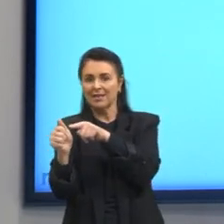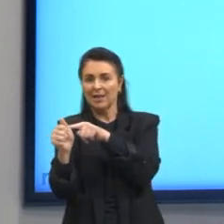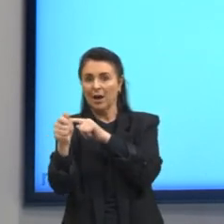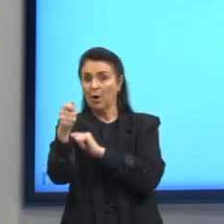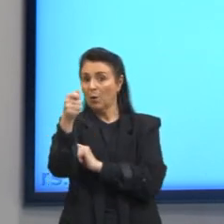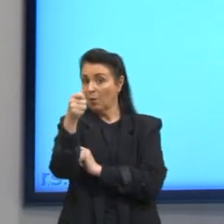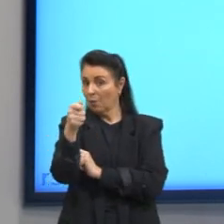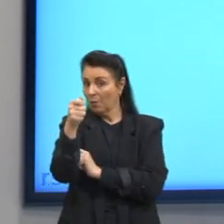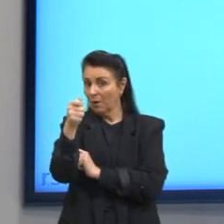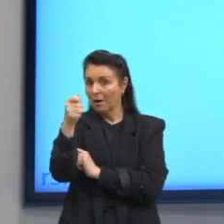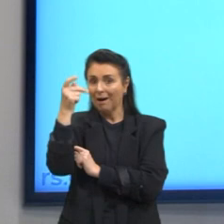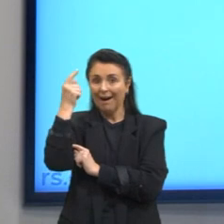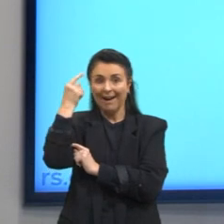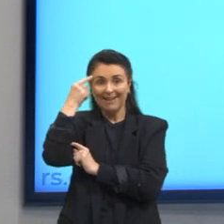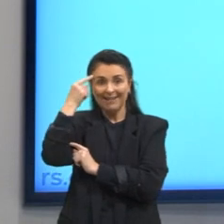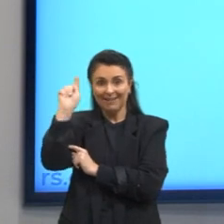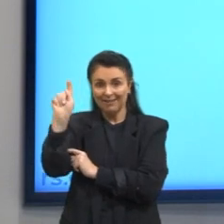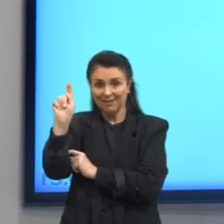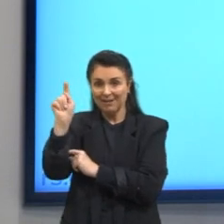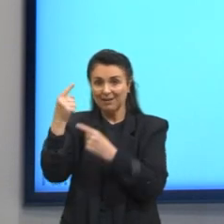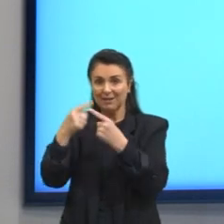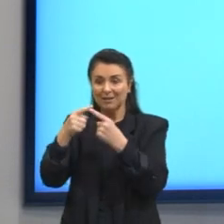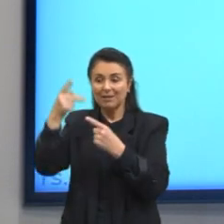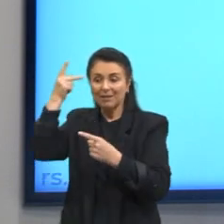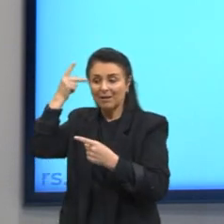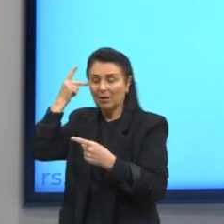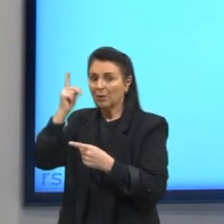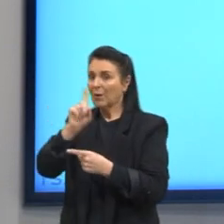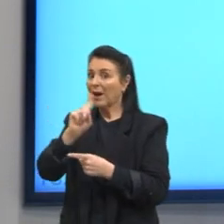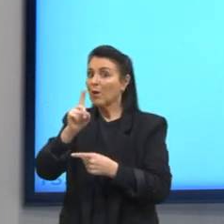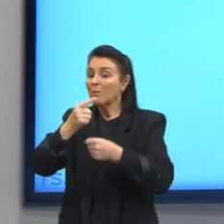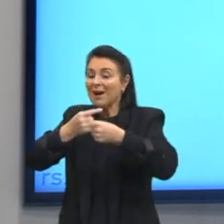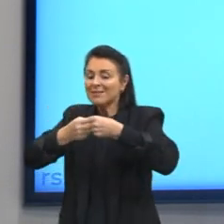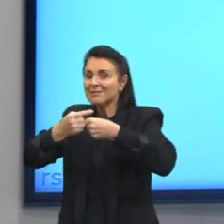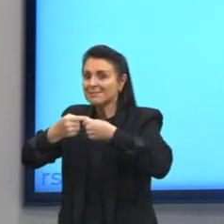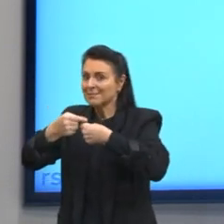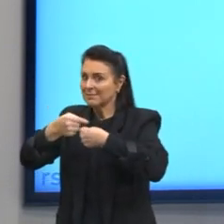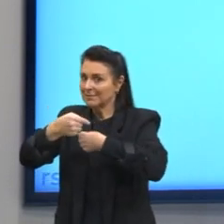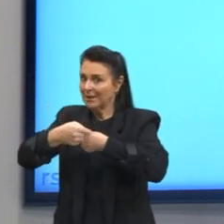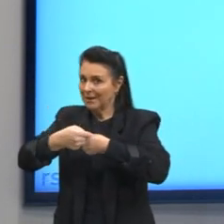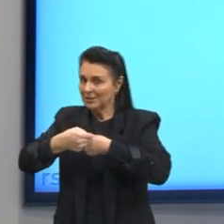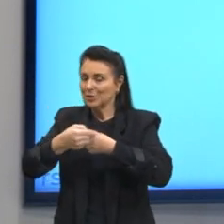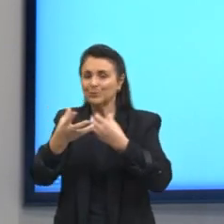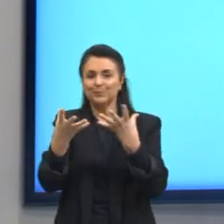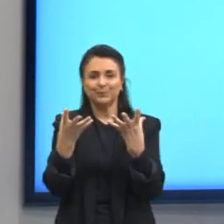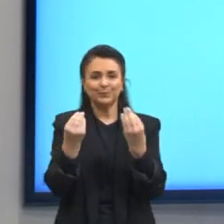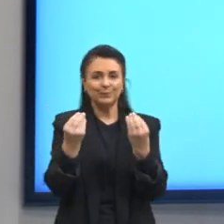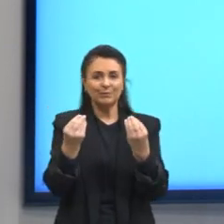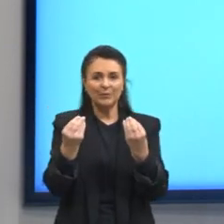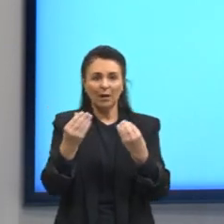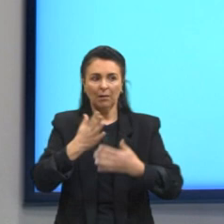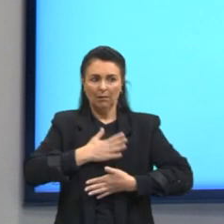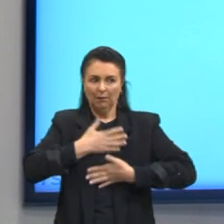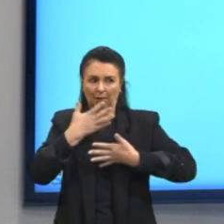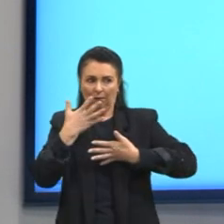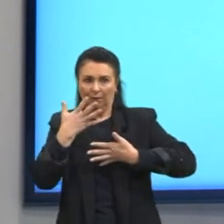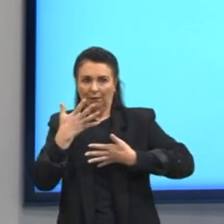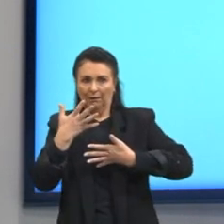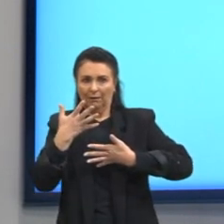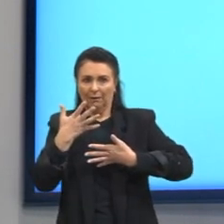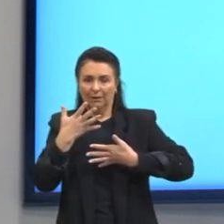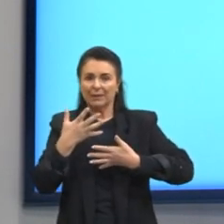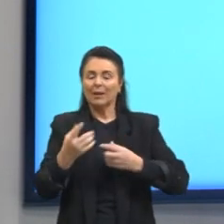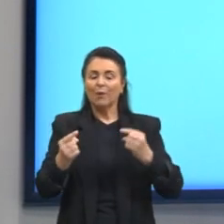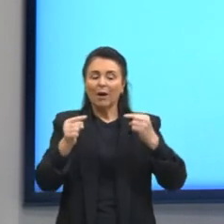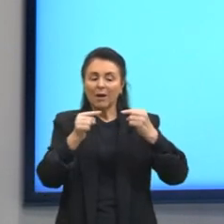São Paulo serão uma cidade então São Paulo uma cidade cheia de surpresas então aqui a